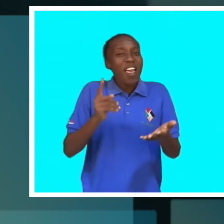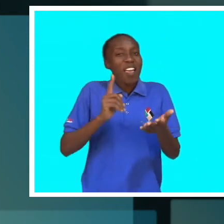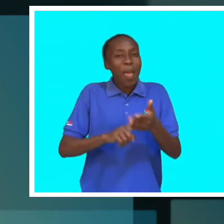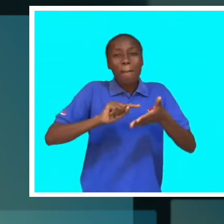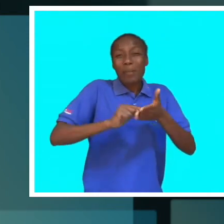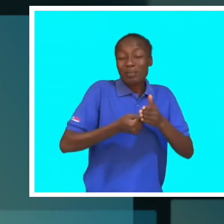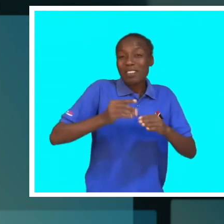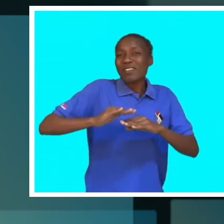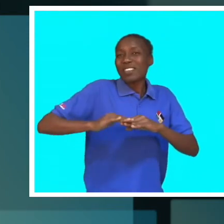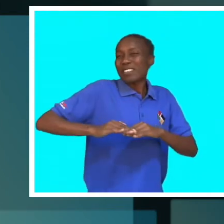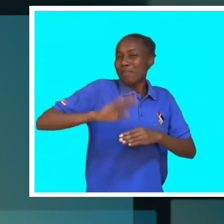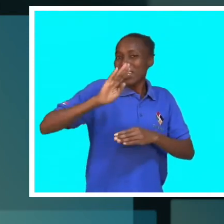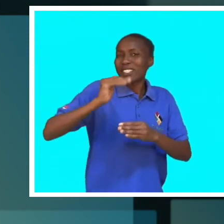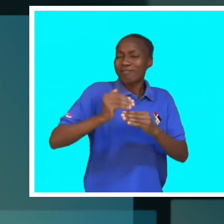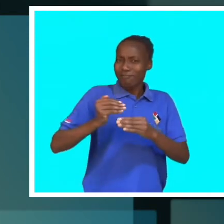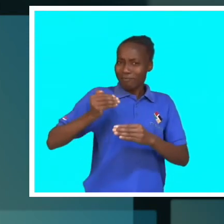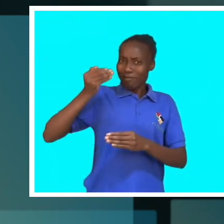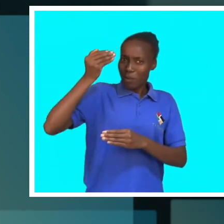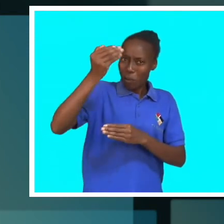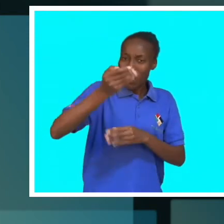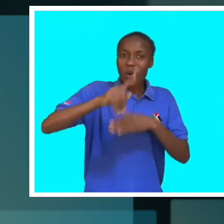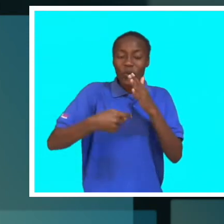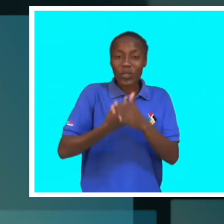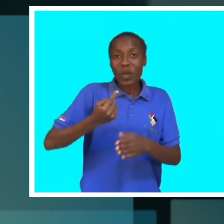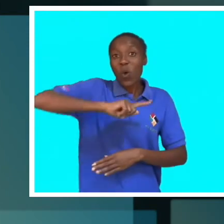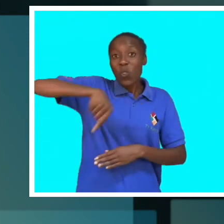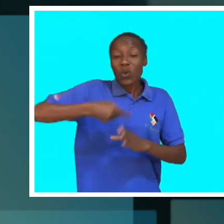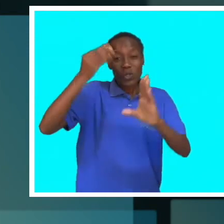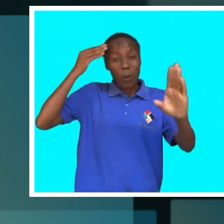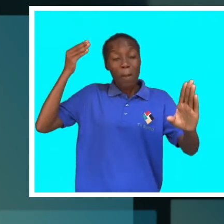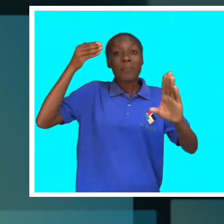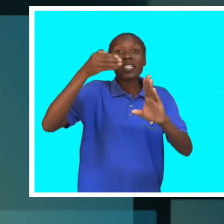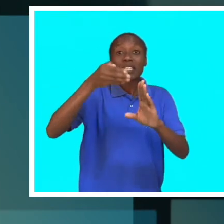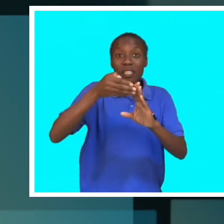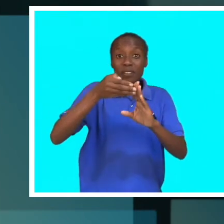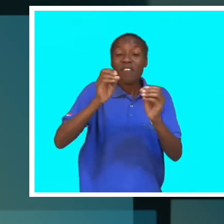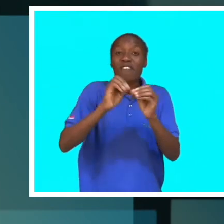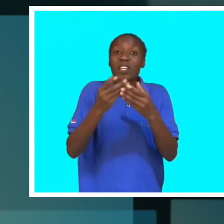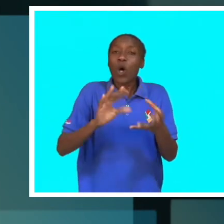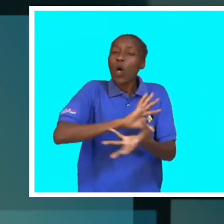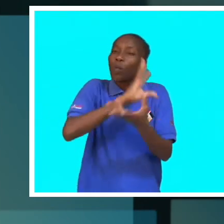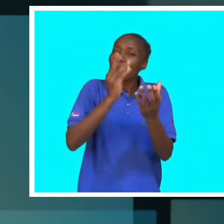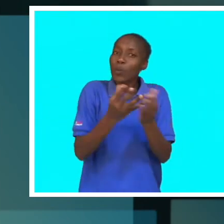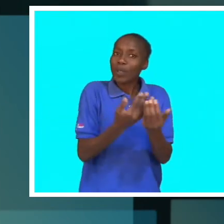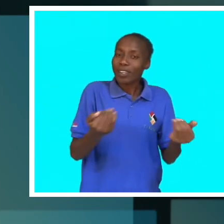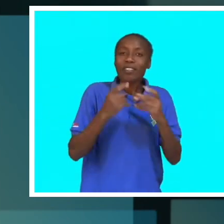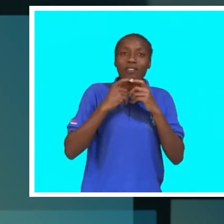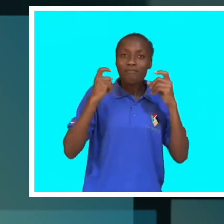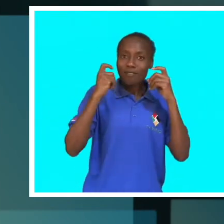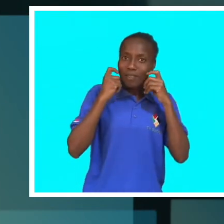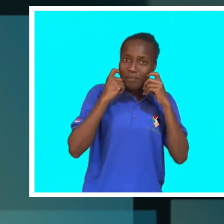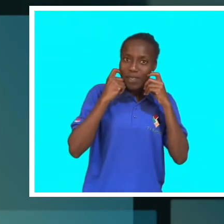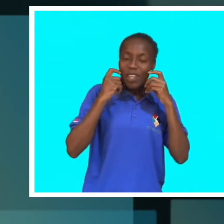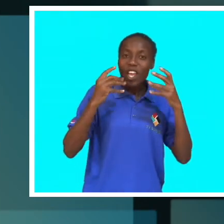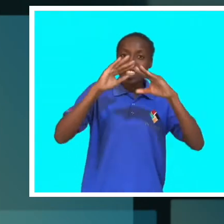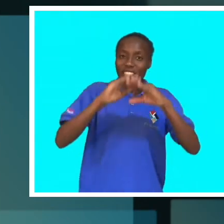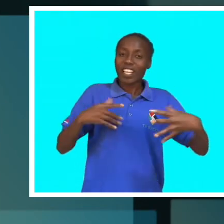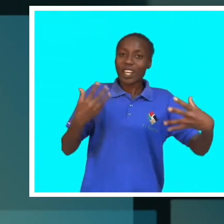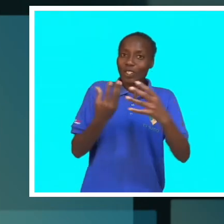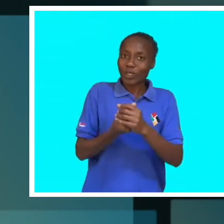muitas vezes que vão acontecer porque é nosso objetivo abranger todas as crianças moçambicanas